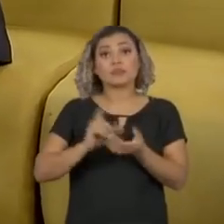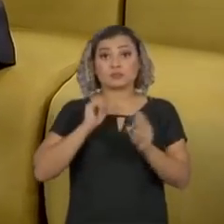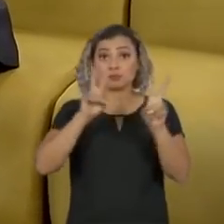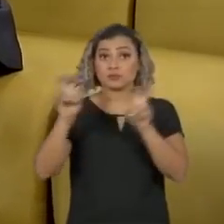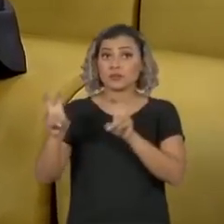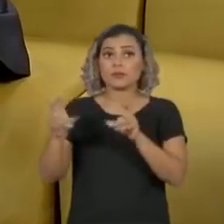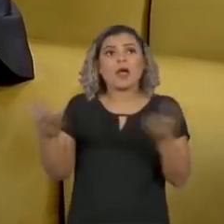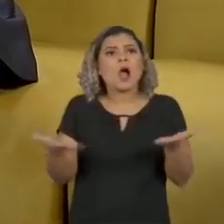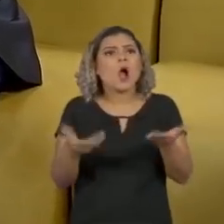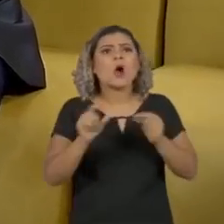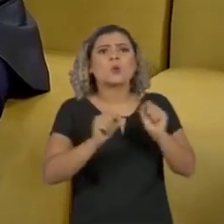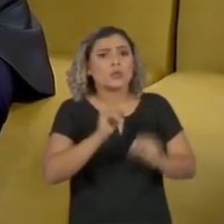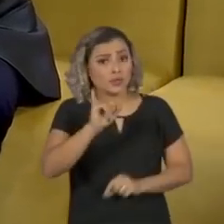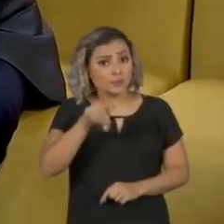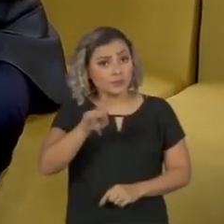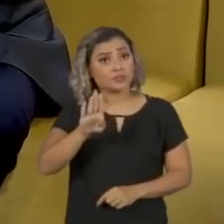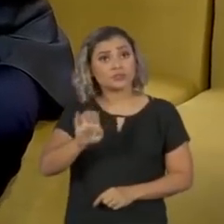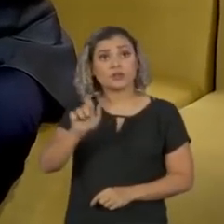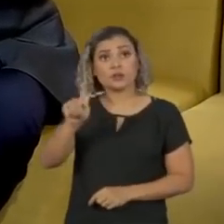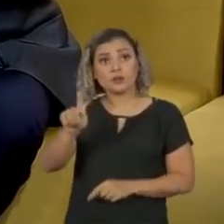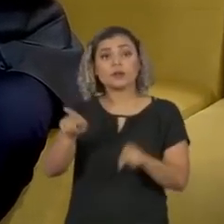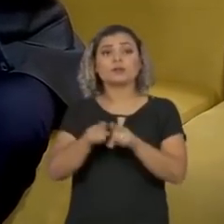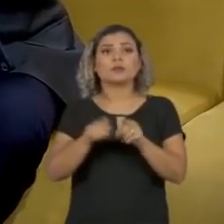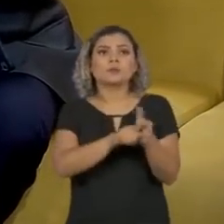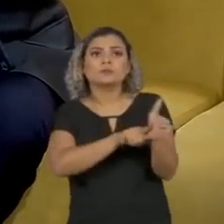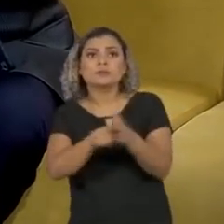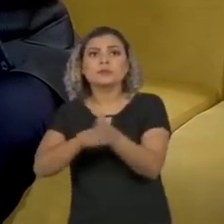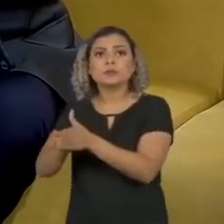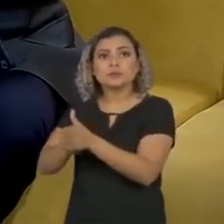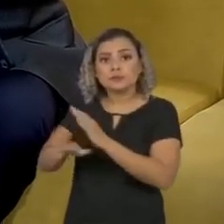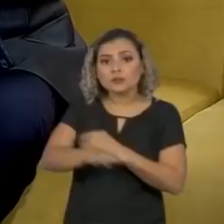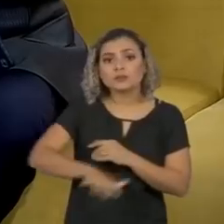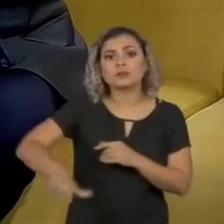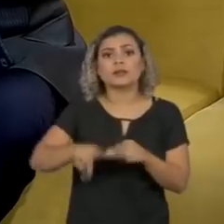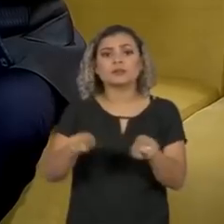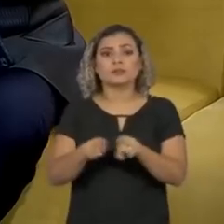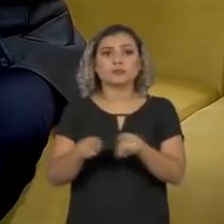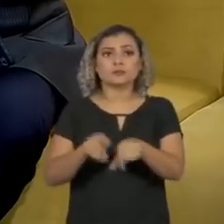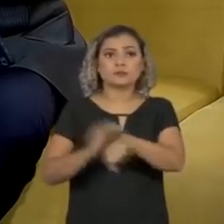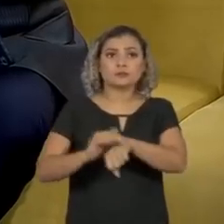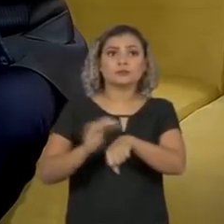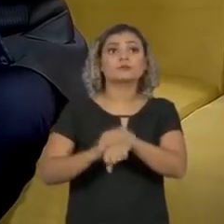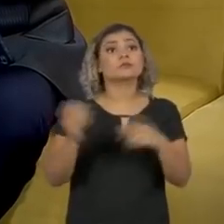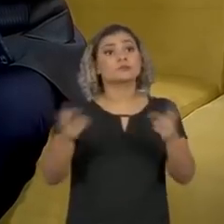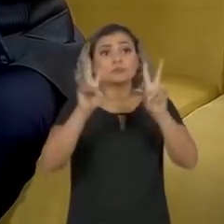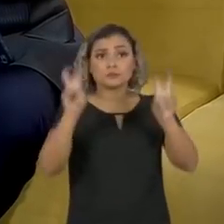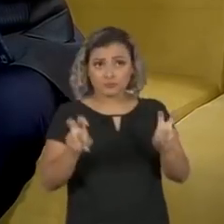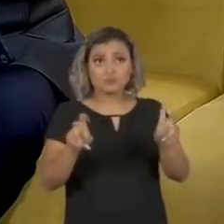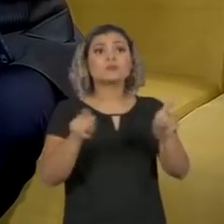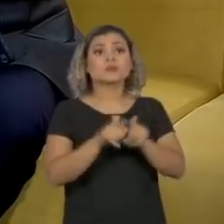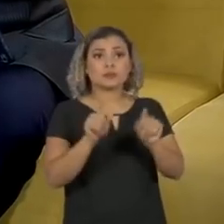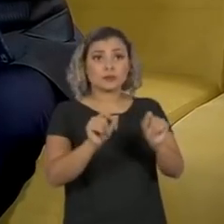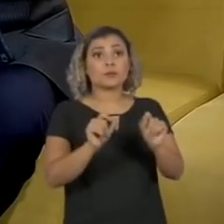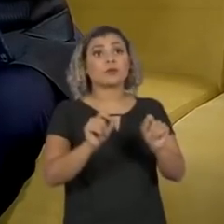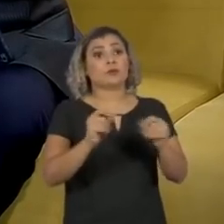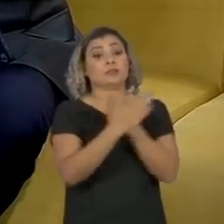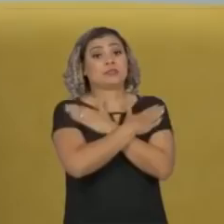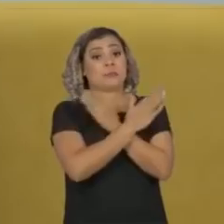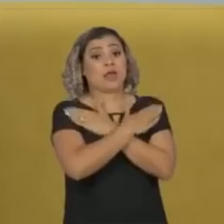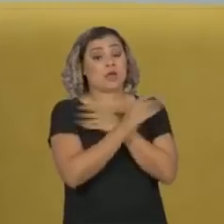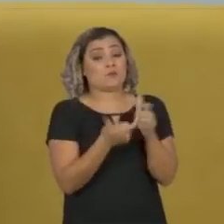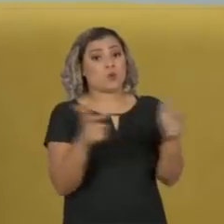aumenta. Dados do IBGE divulgados hoje mostram que o país terminou 2019 com 11% de